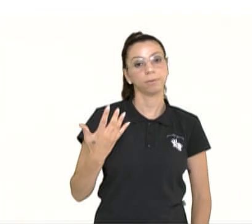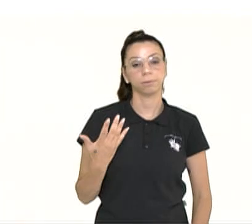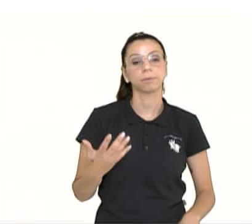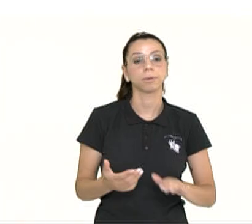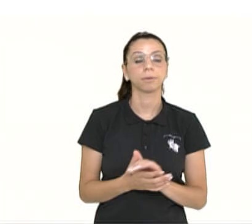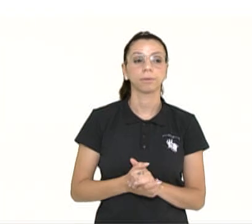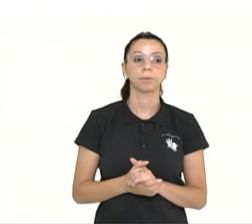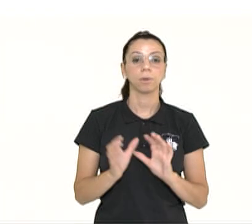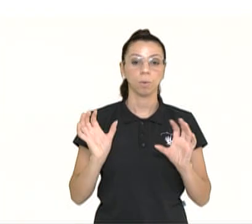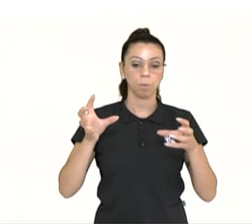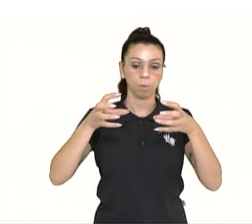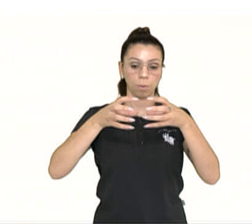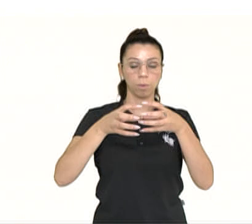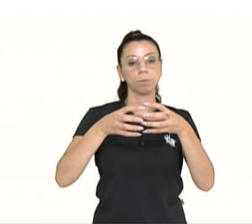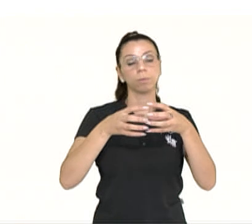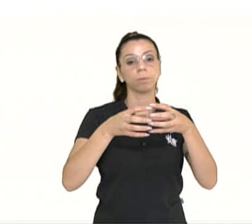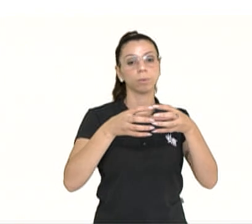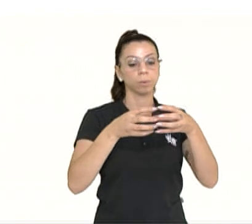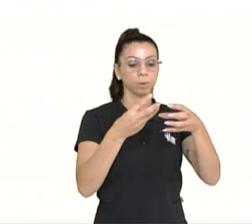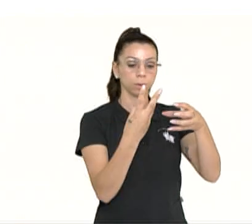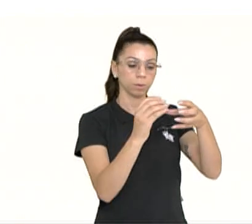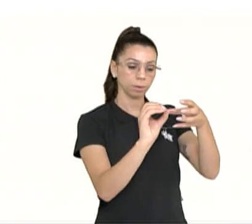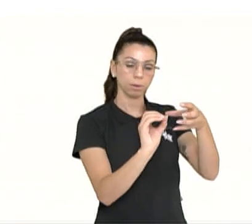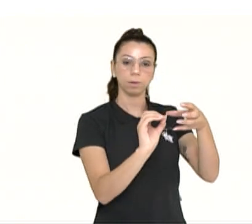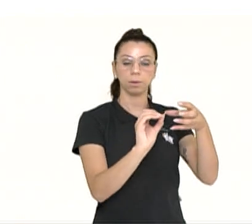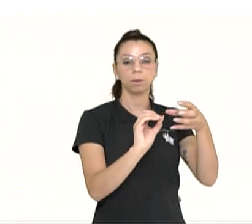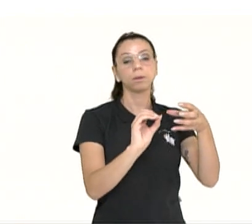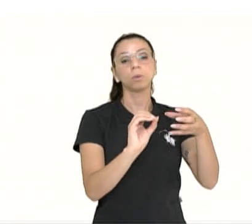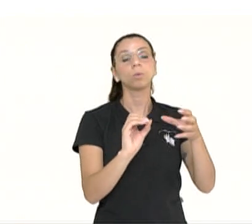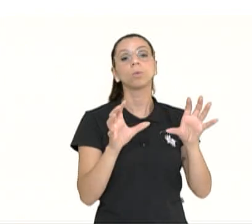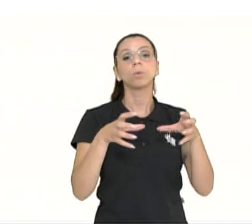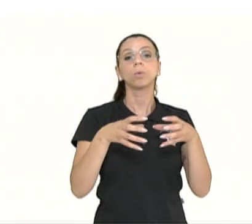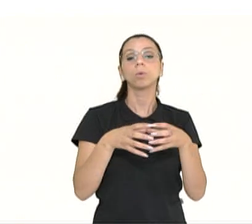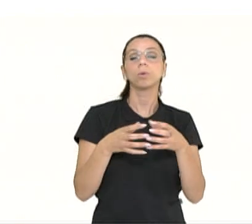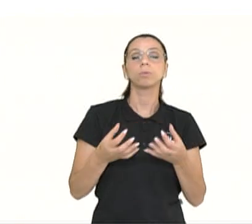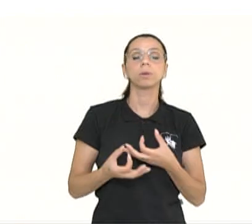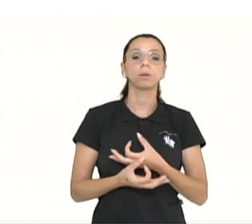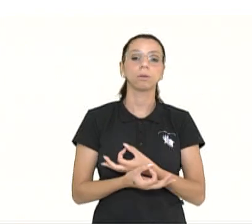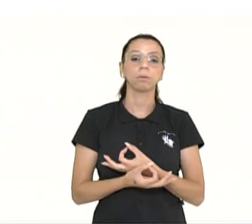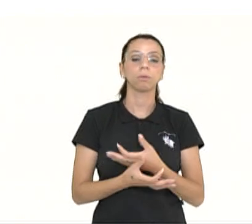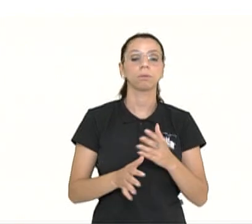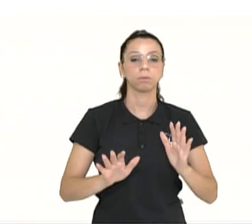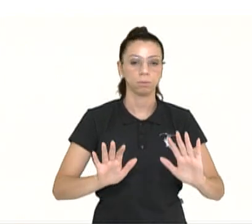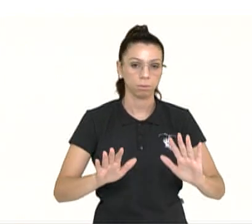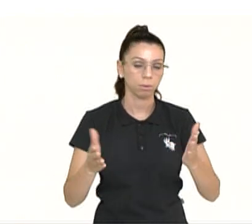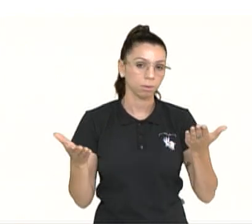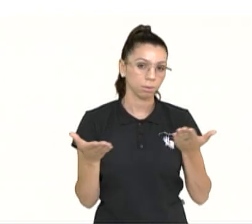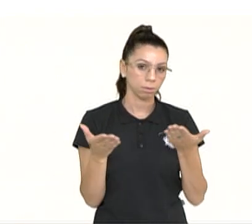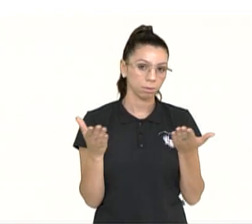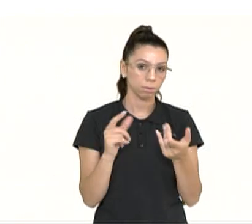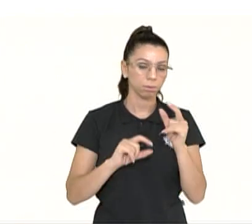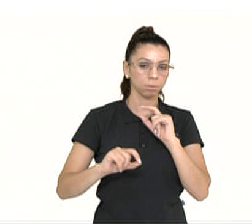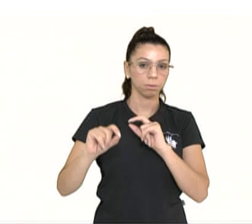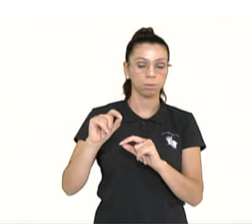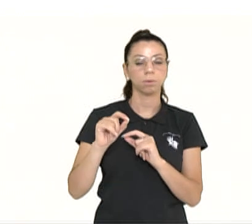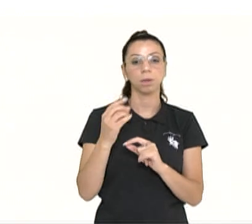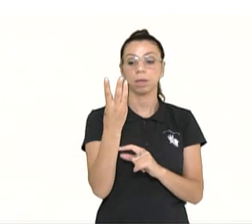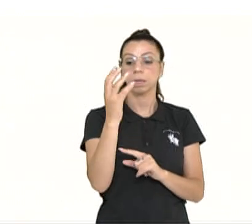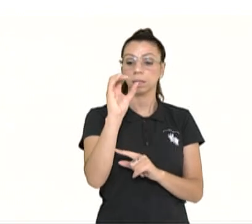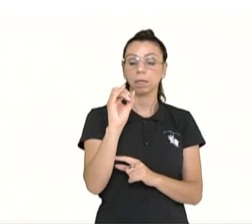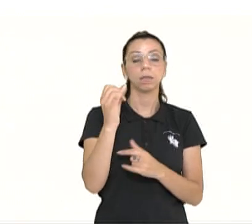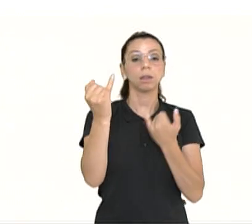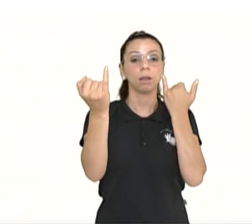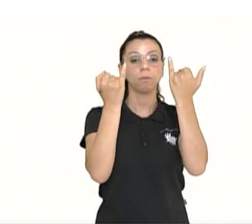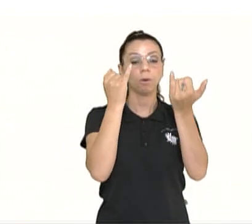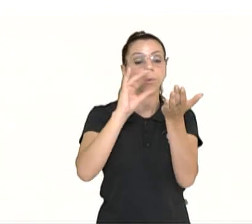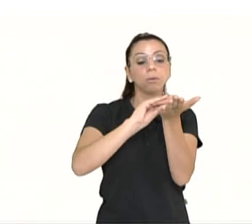idades de um grupo de 30 alunos de uma turma de yoga. Então aqui eu tenho nessa tabela as 30 informações. Quais são